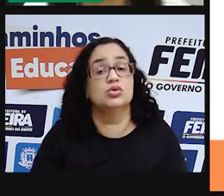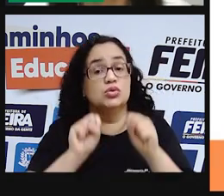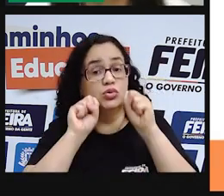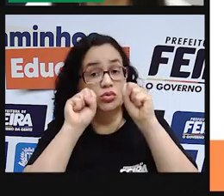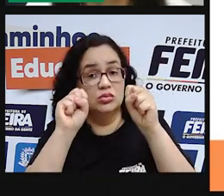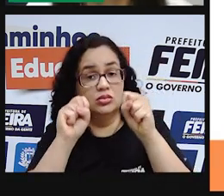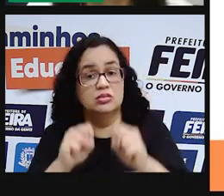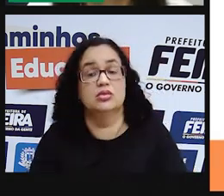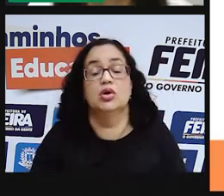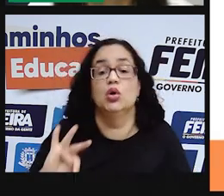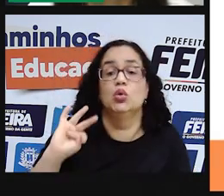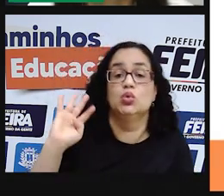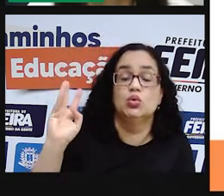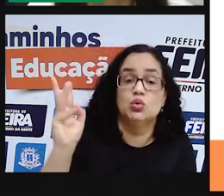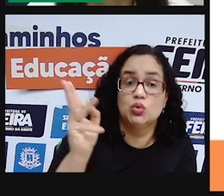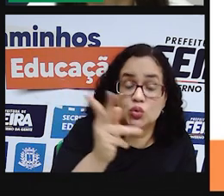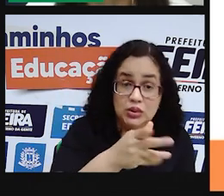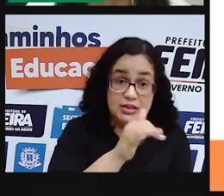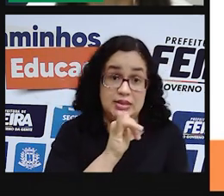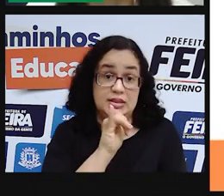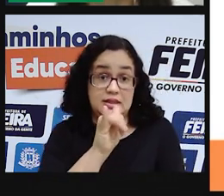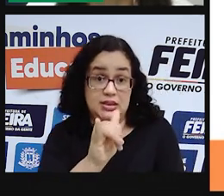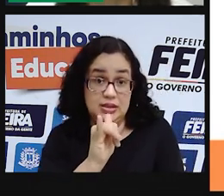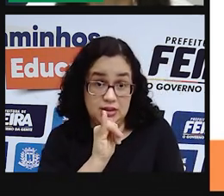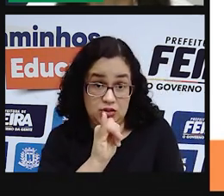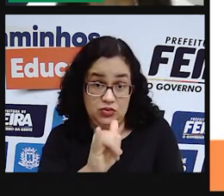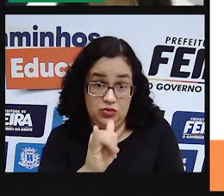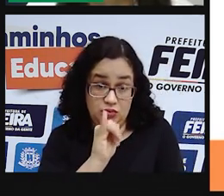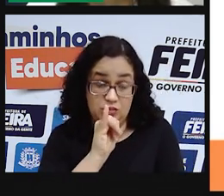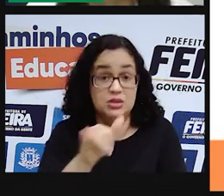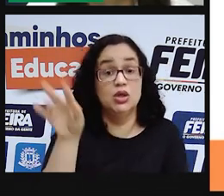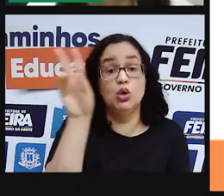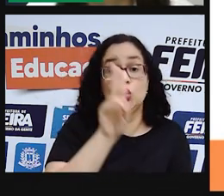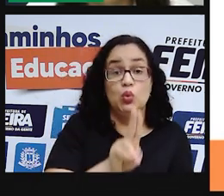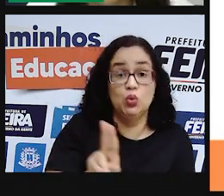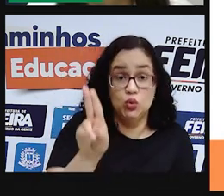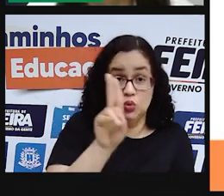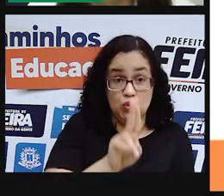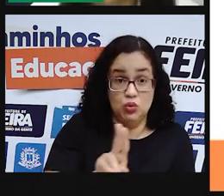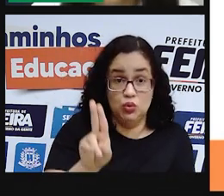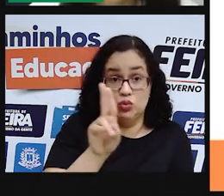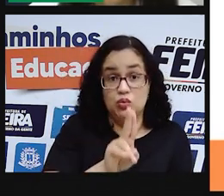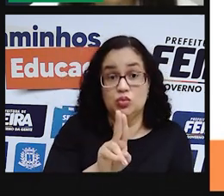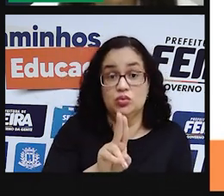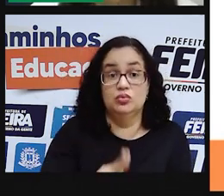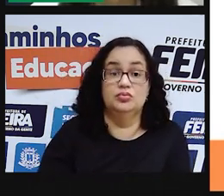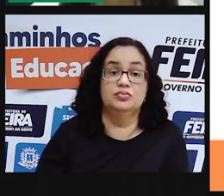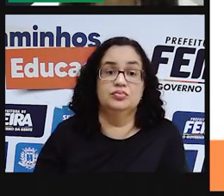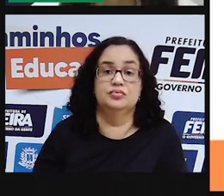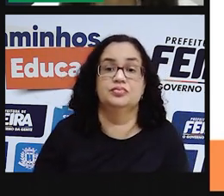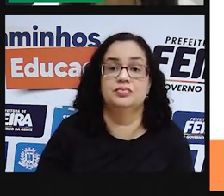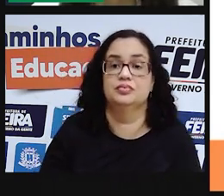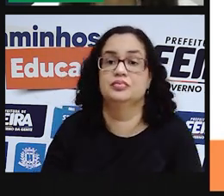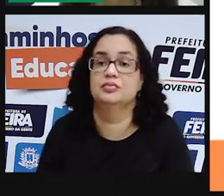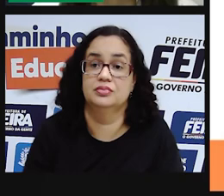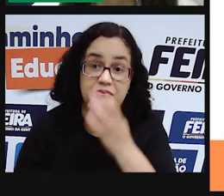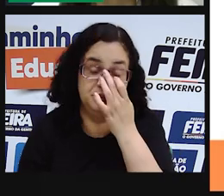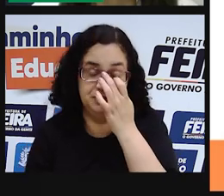disponível. E são todas essas informações que são usadas para compor a resenha crítica.